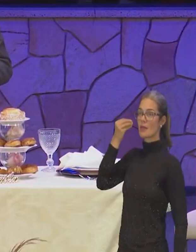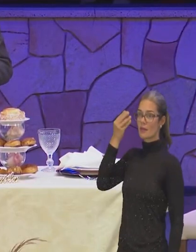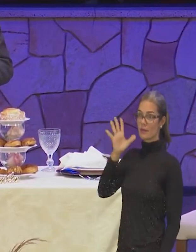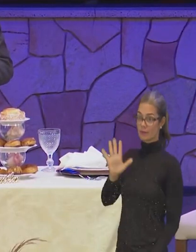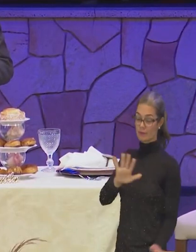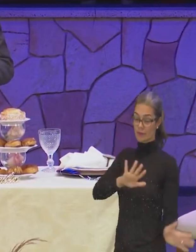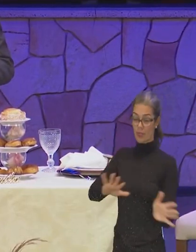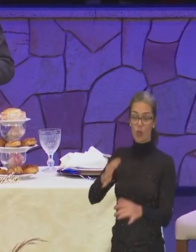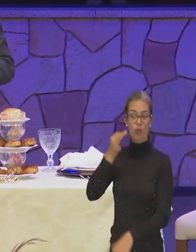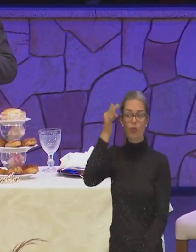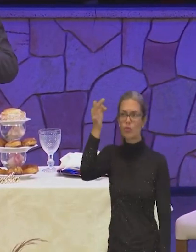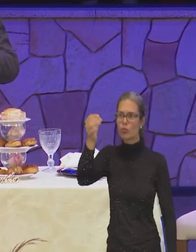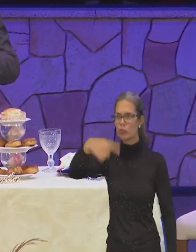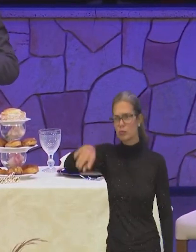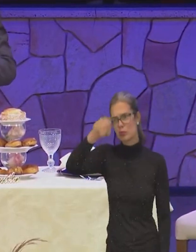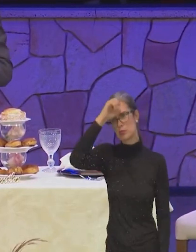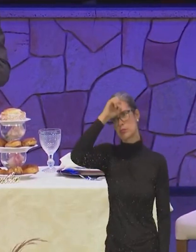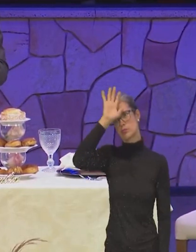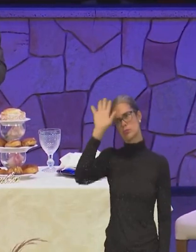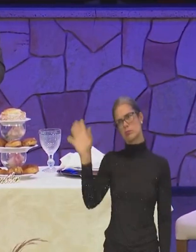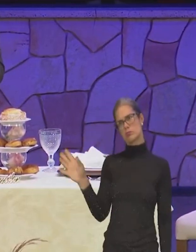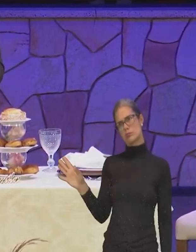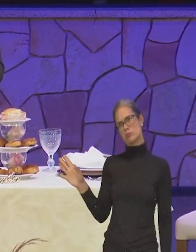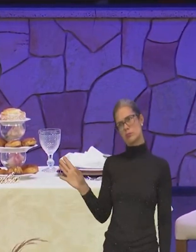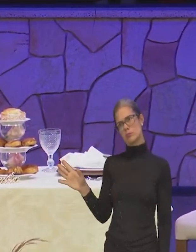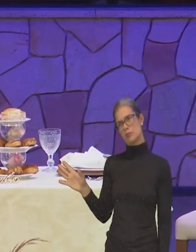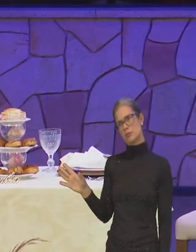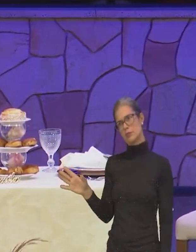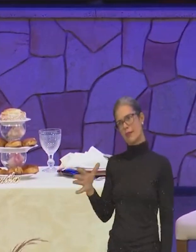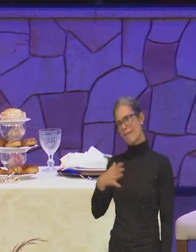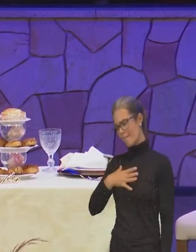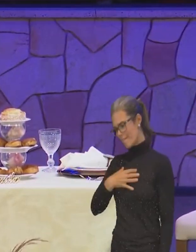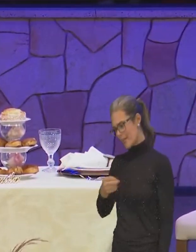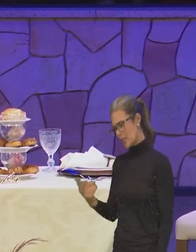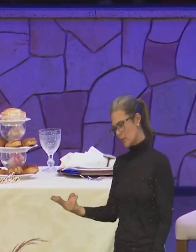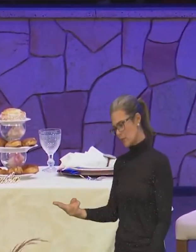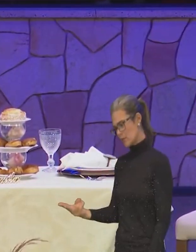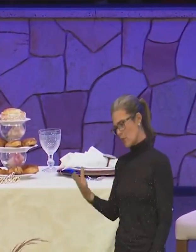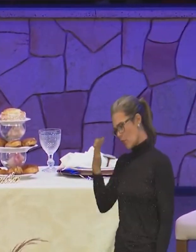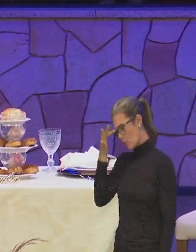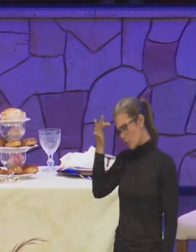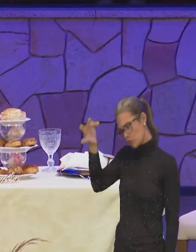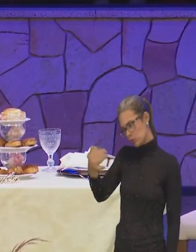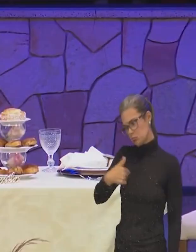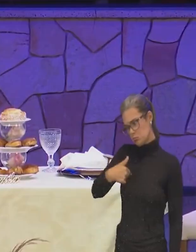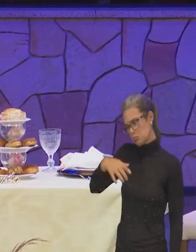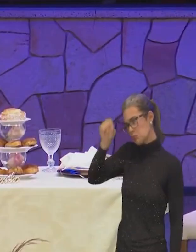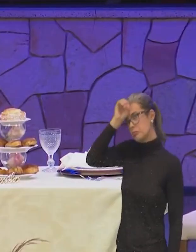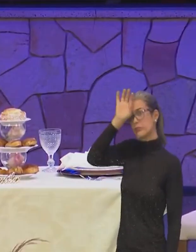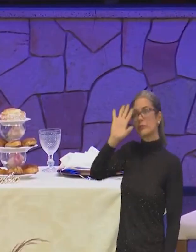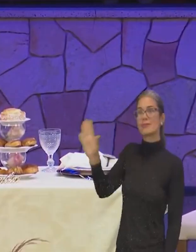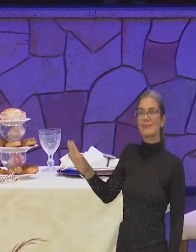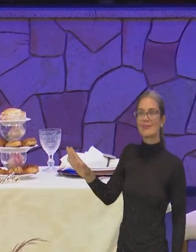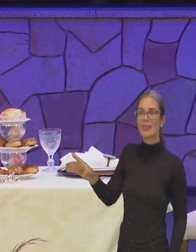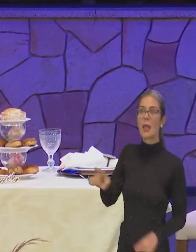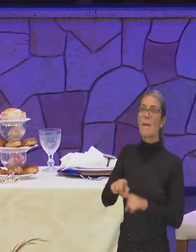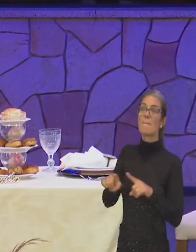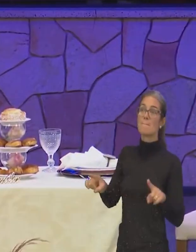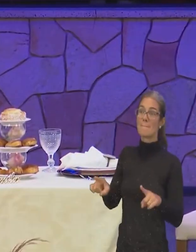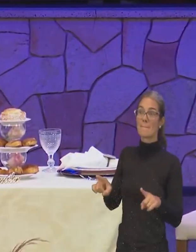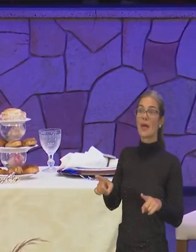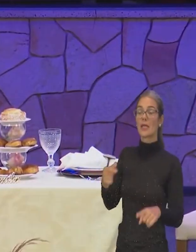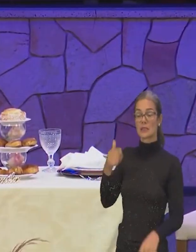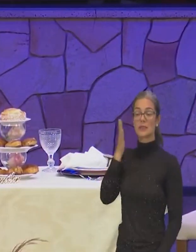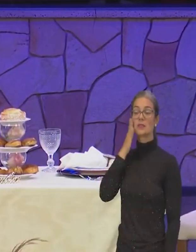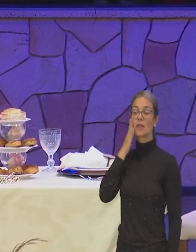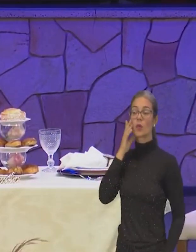sabemos o que vai acontecer com eles, mas nós cremos que aquilo que nós vivenciamos com